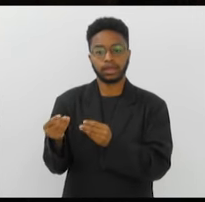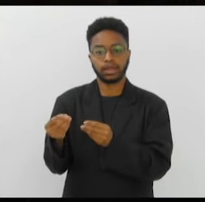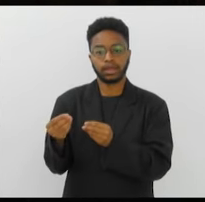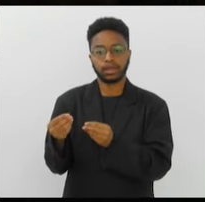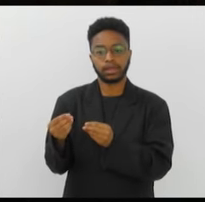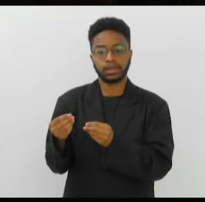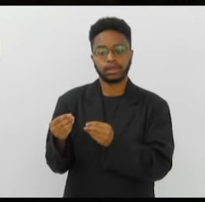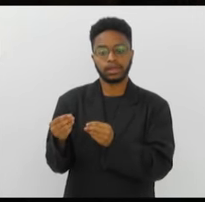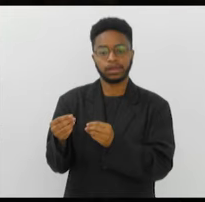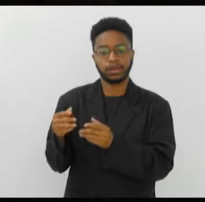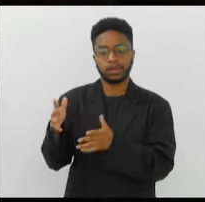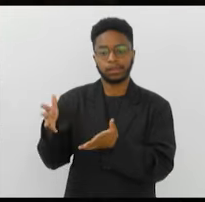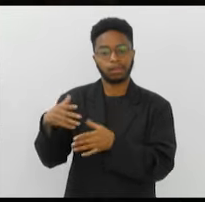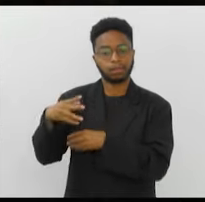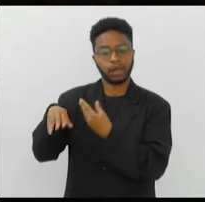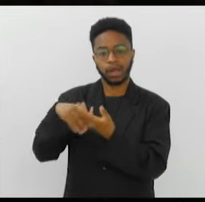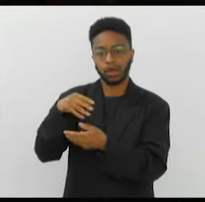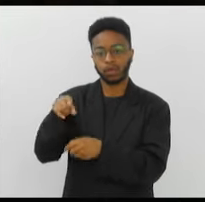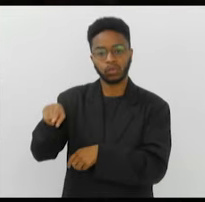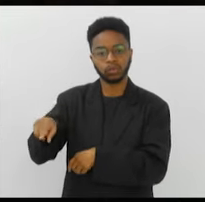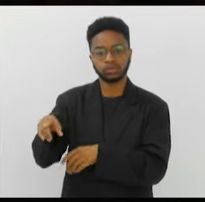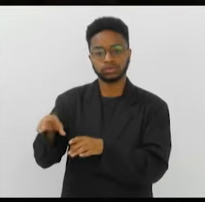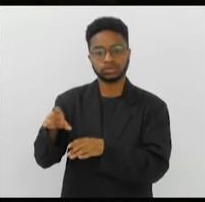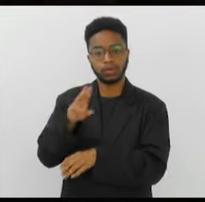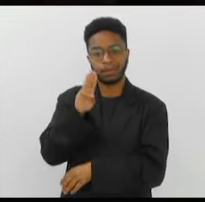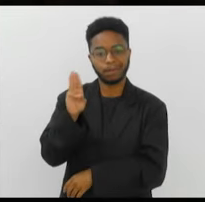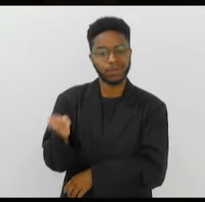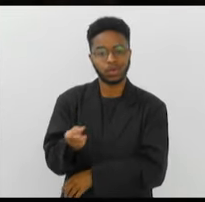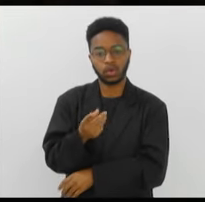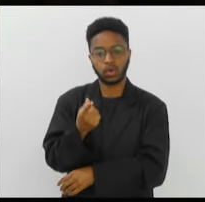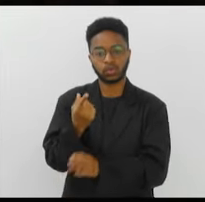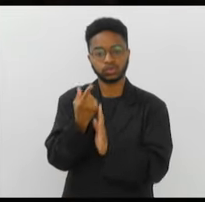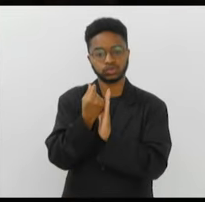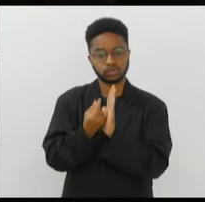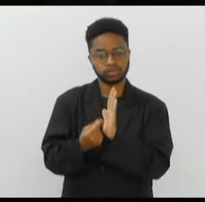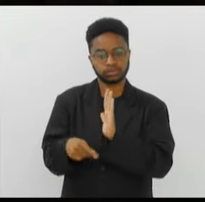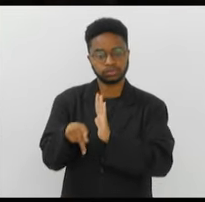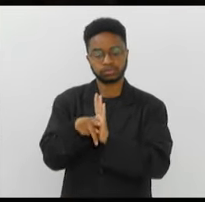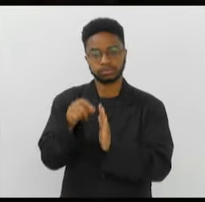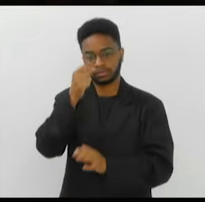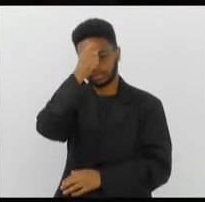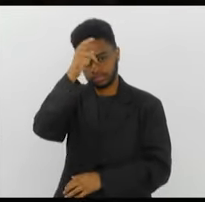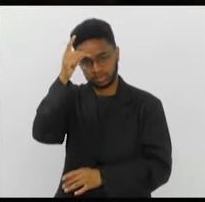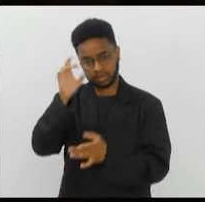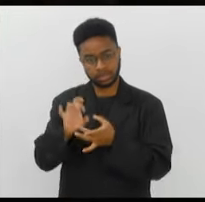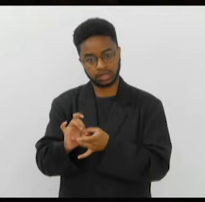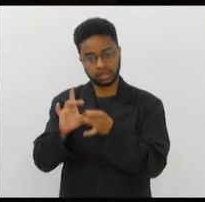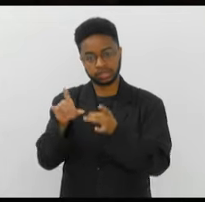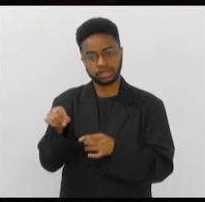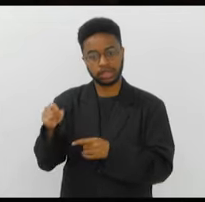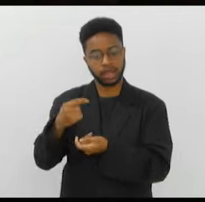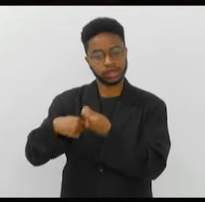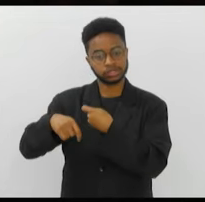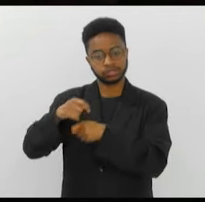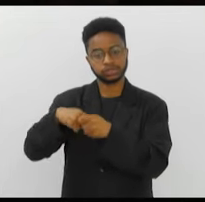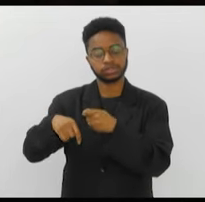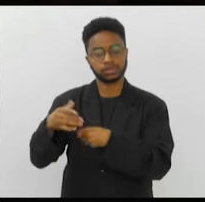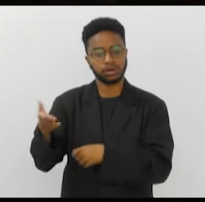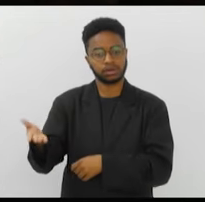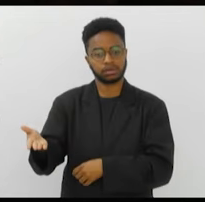todo ali o espólio dos milhões de orçamento da nossa prefeitura administrado por seu queridinho menino do